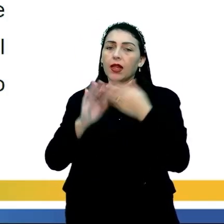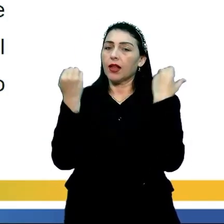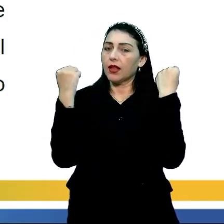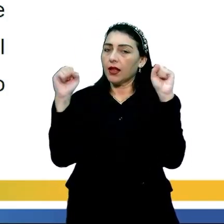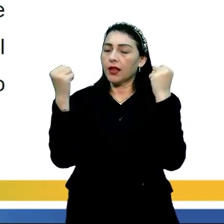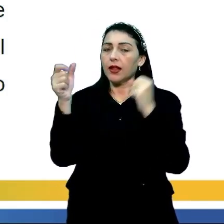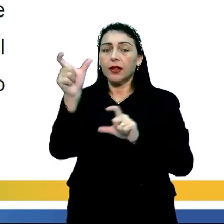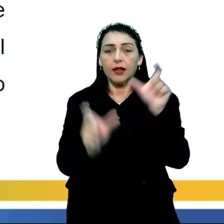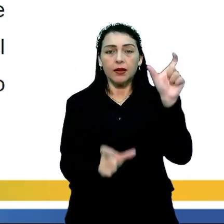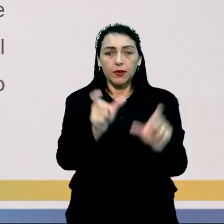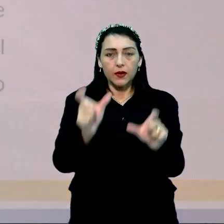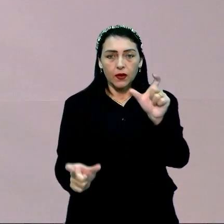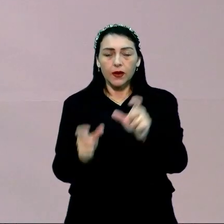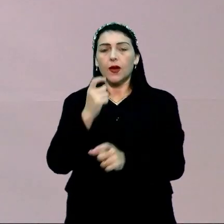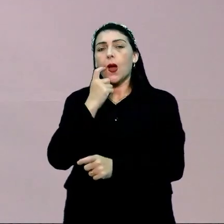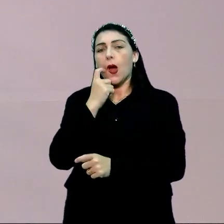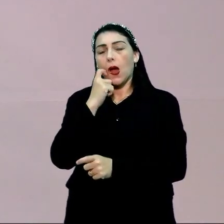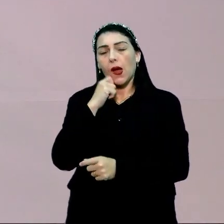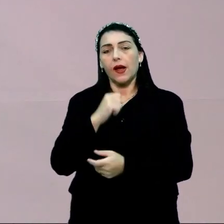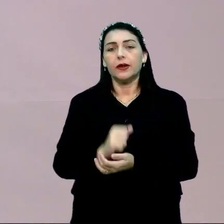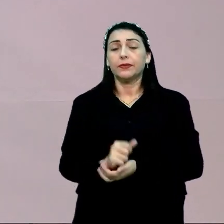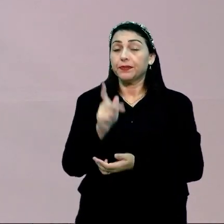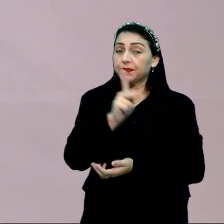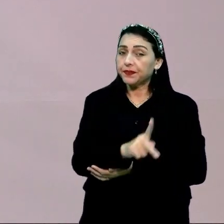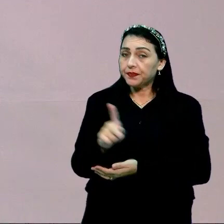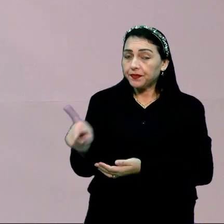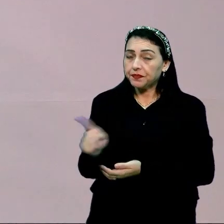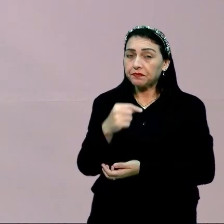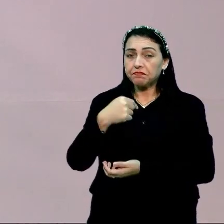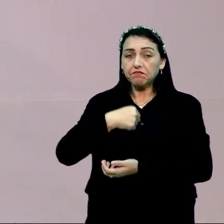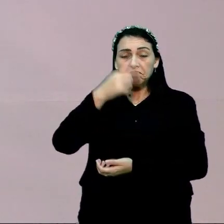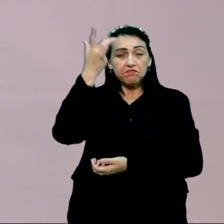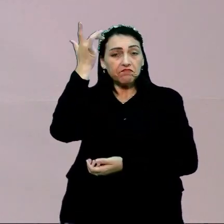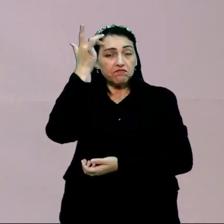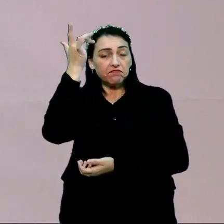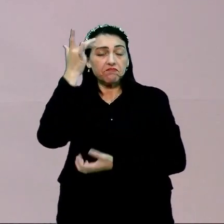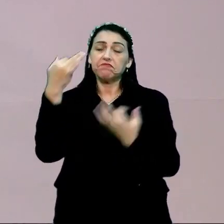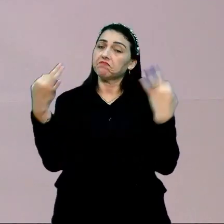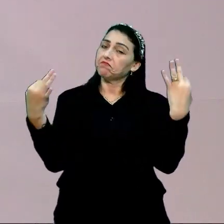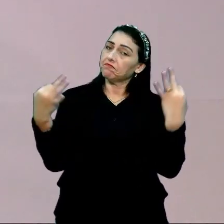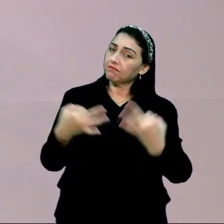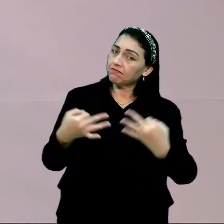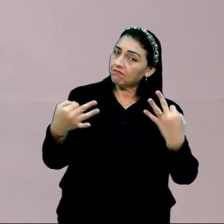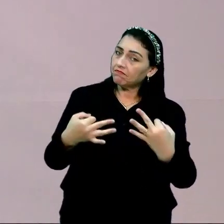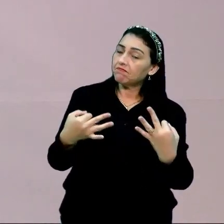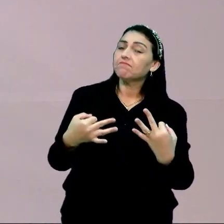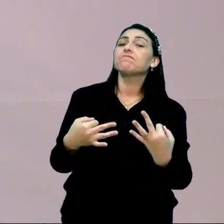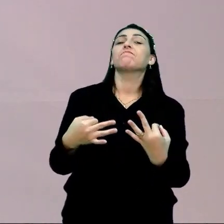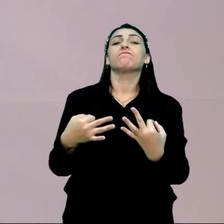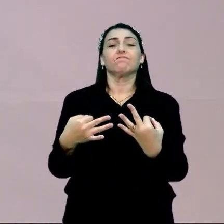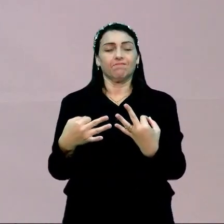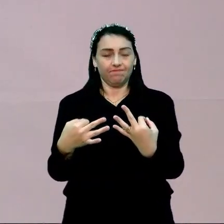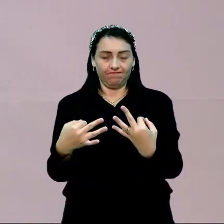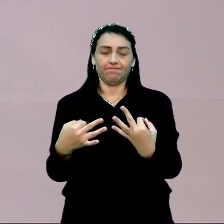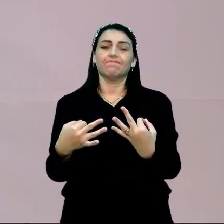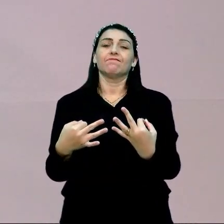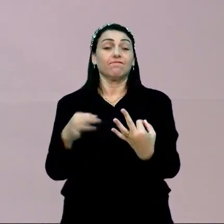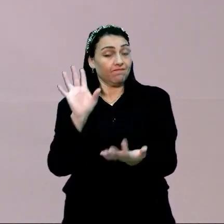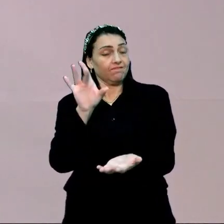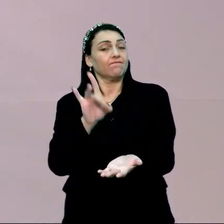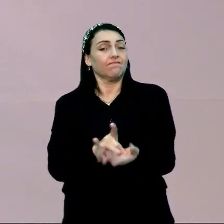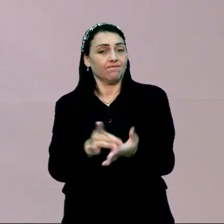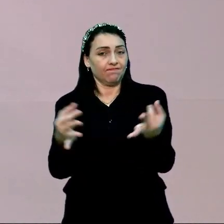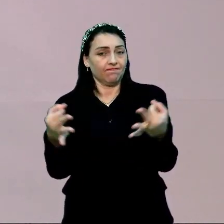os indivíduos. Professora, eu achei que ficou perfeita. Ficou sensacional de